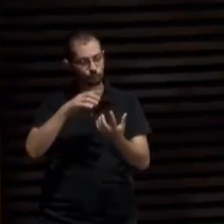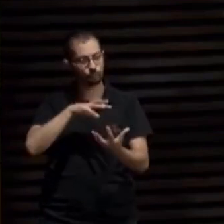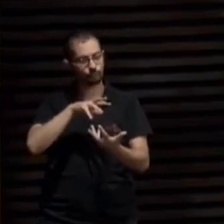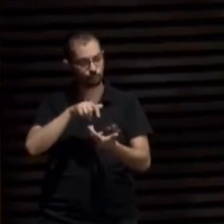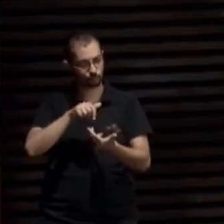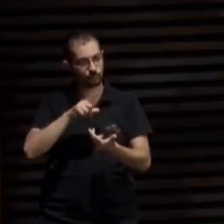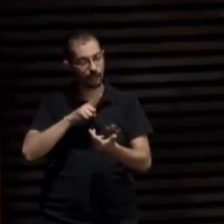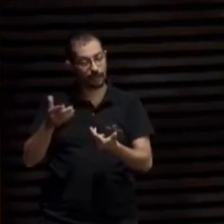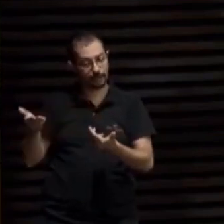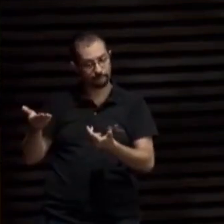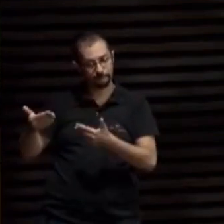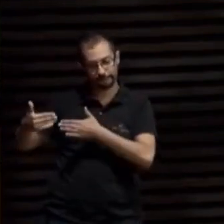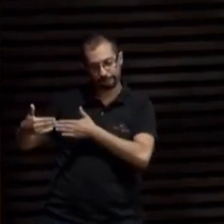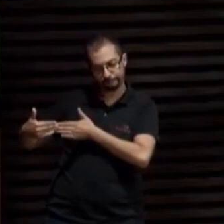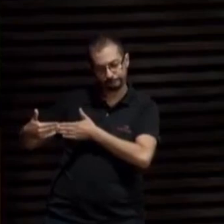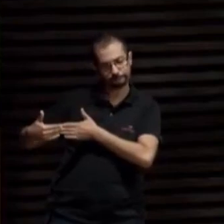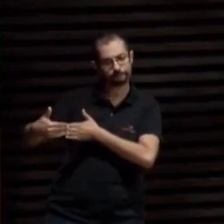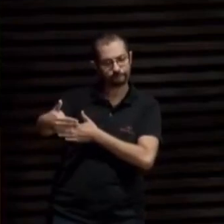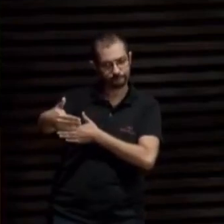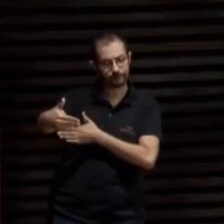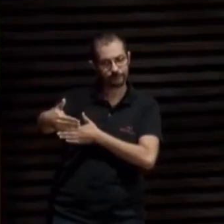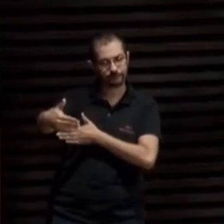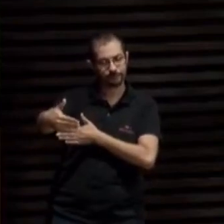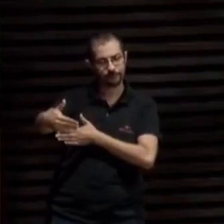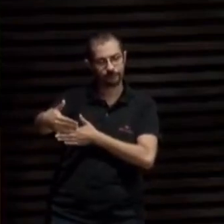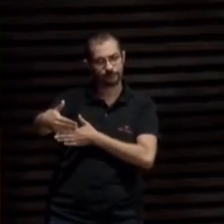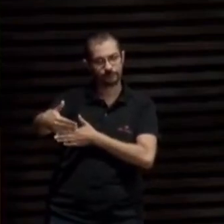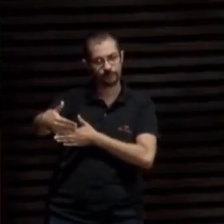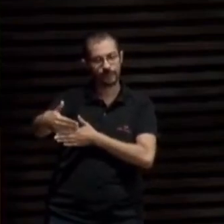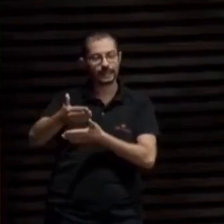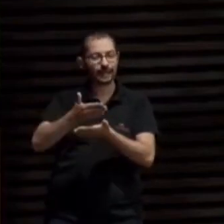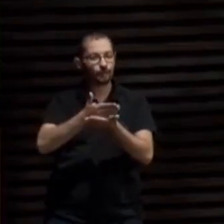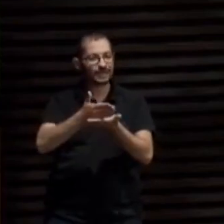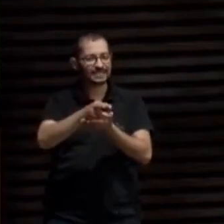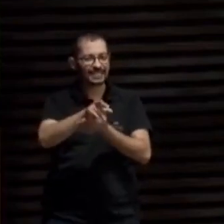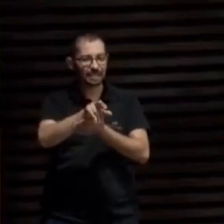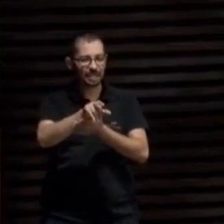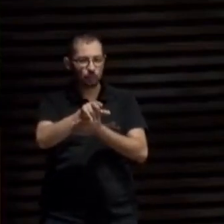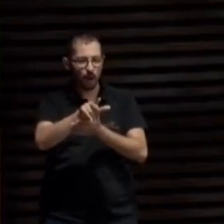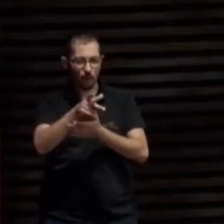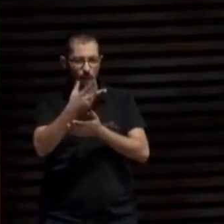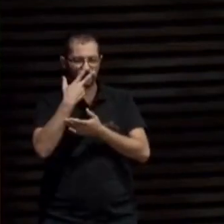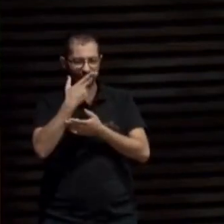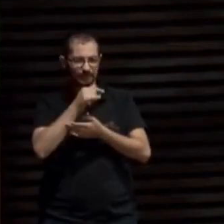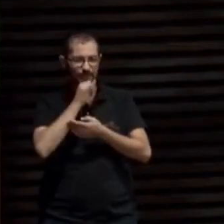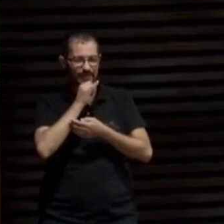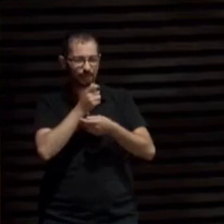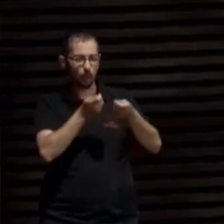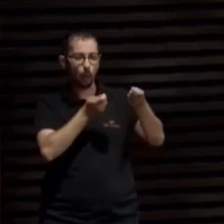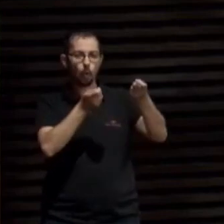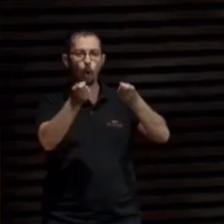Nós estamos agora este afunilamento do controle